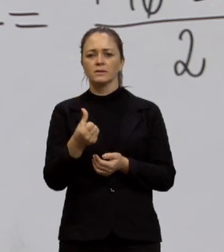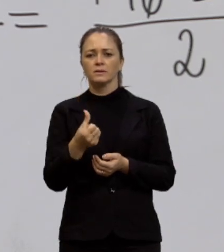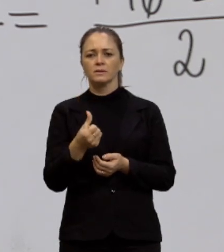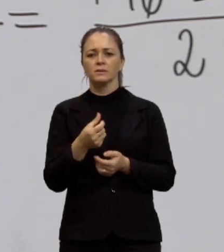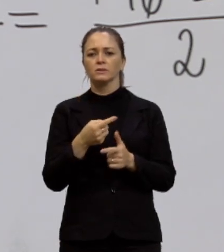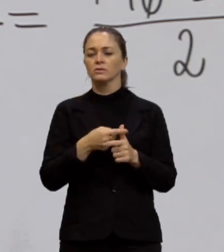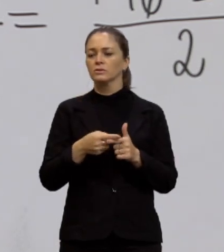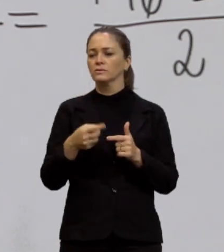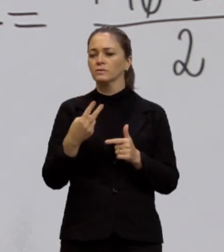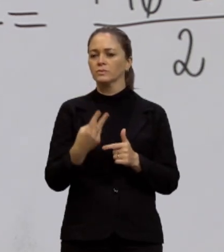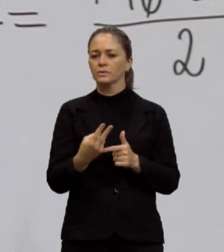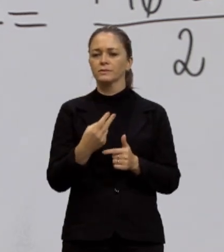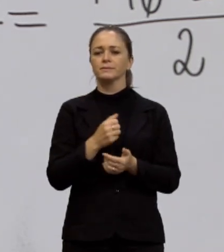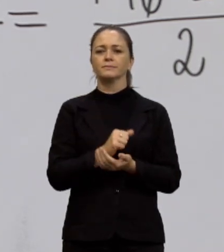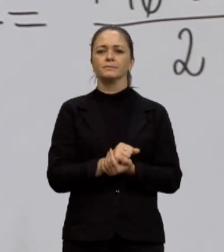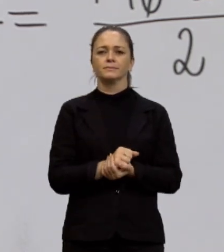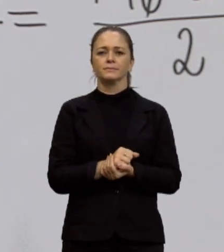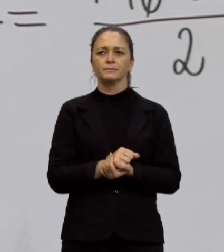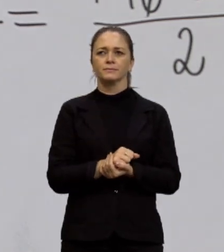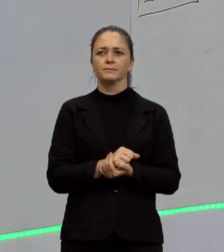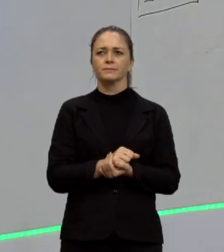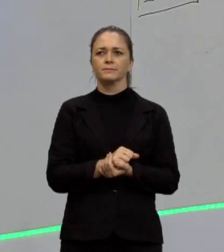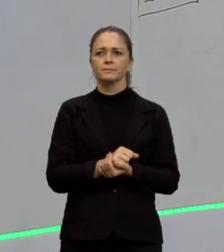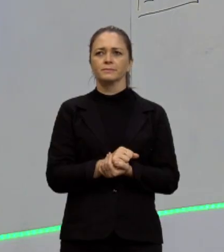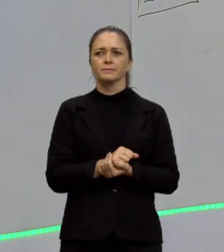76 dividido por 2.